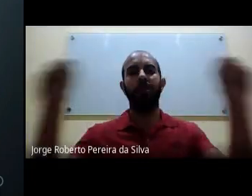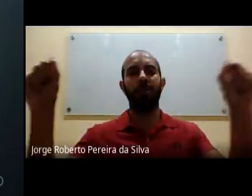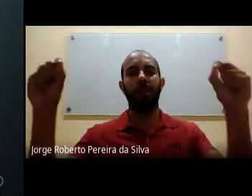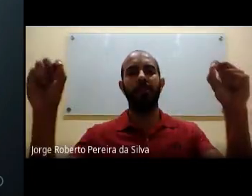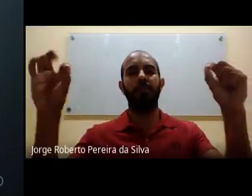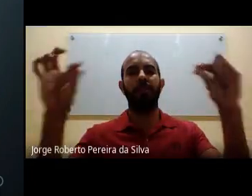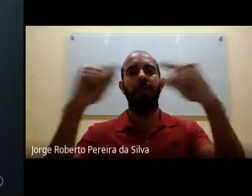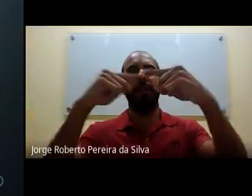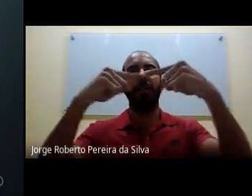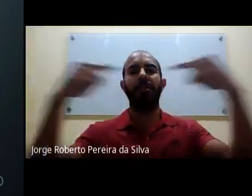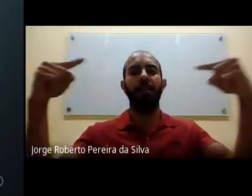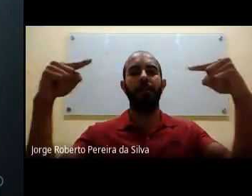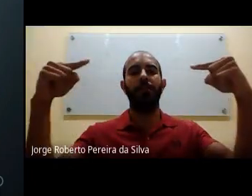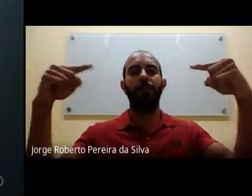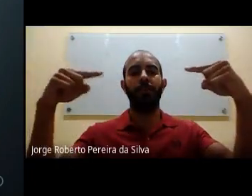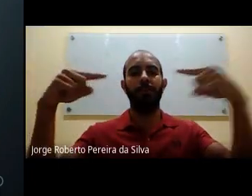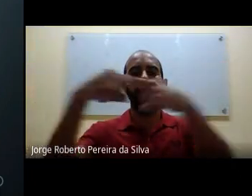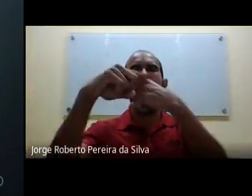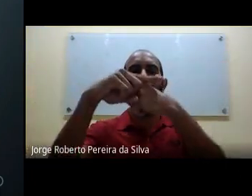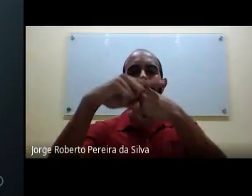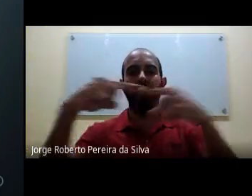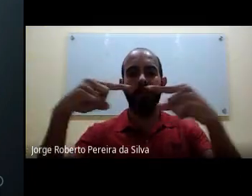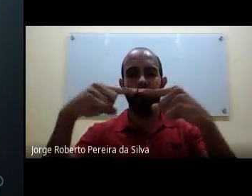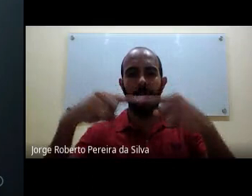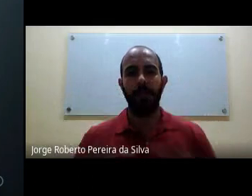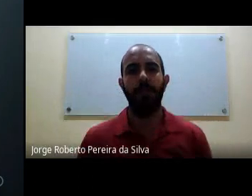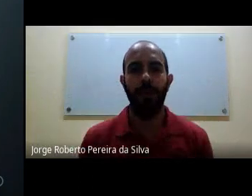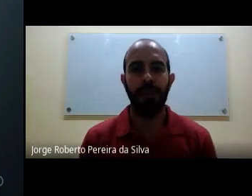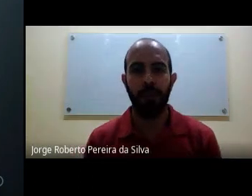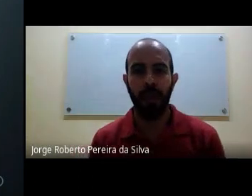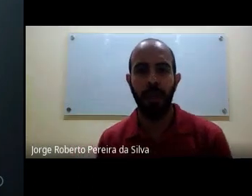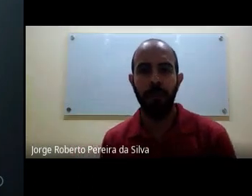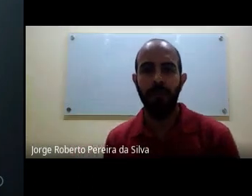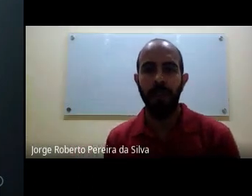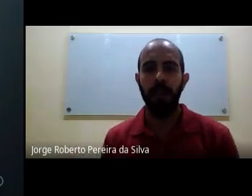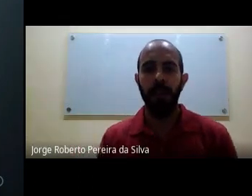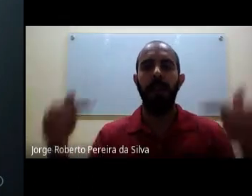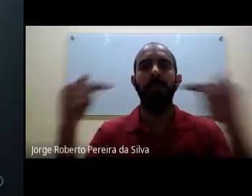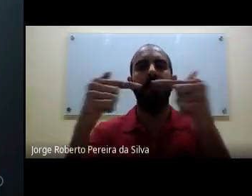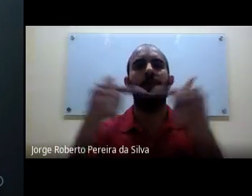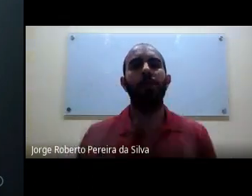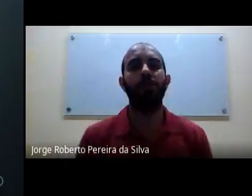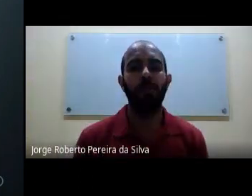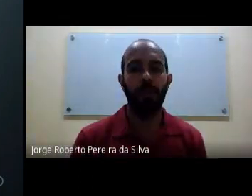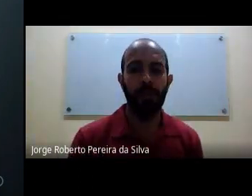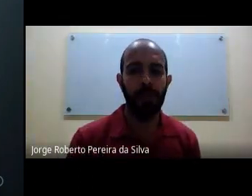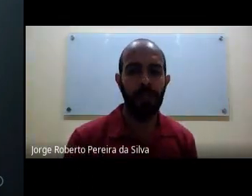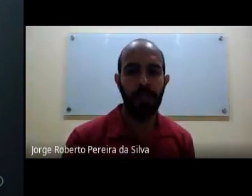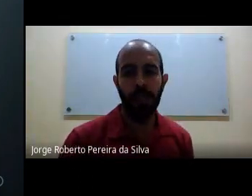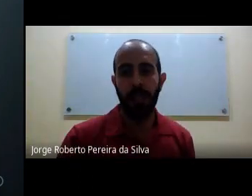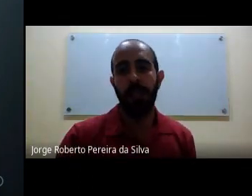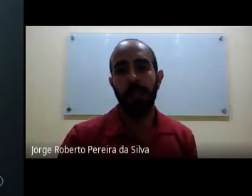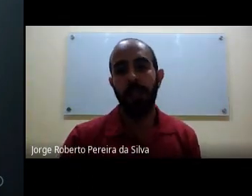duas forças elas vão estar exatamente opostas uma à outra, de forma a se anular, e elas vão estar atuando sobre uma